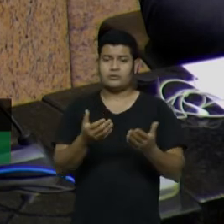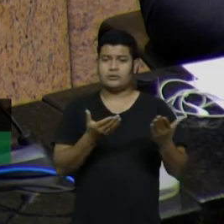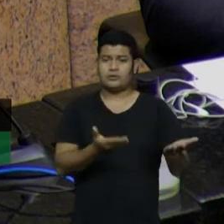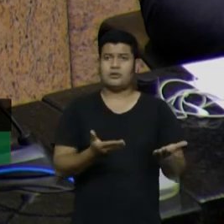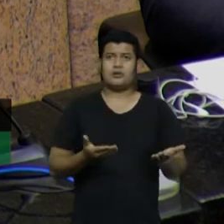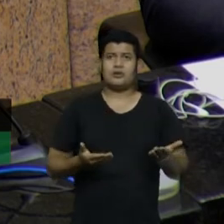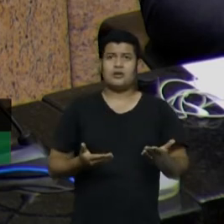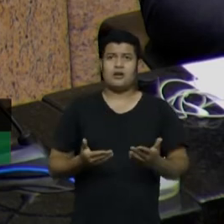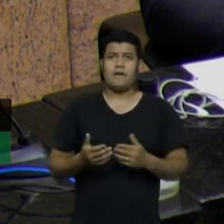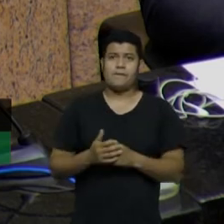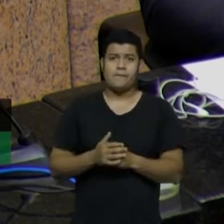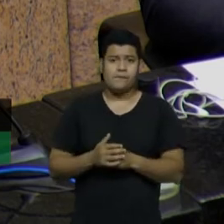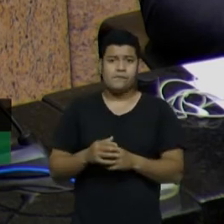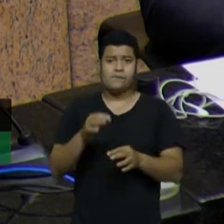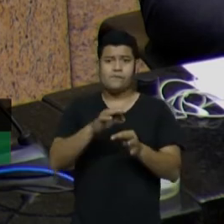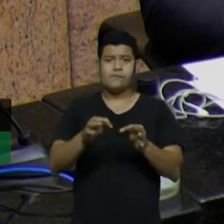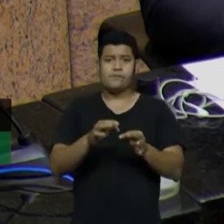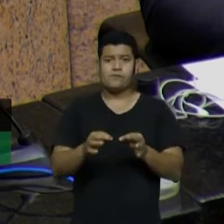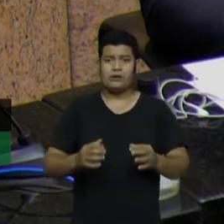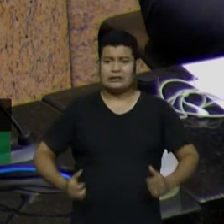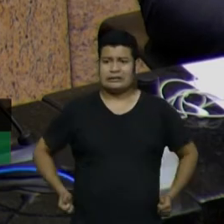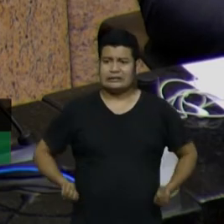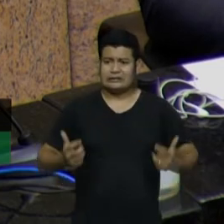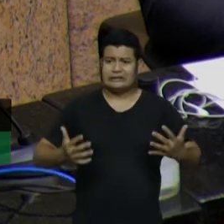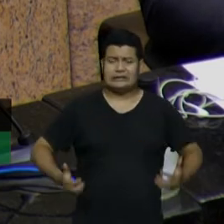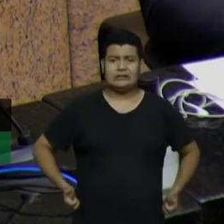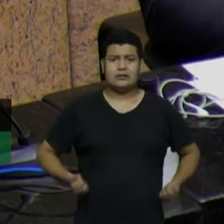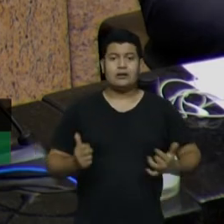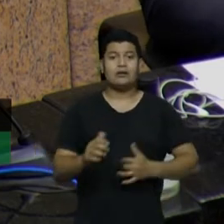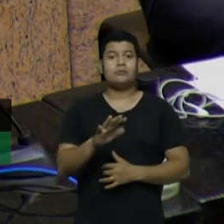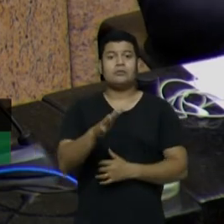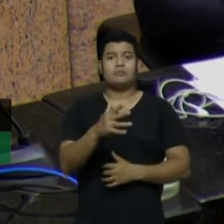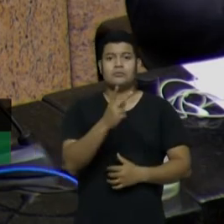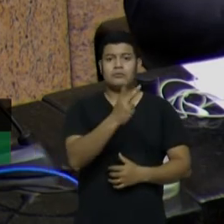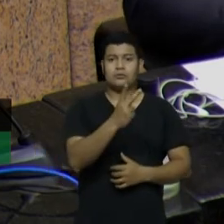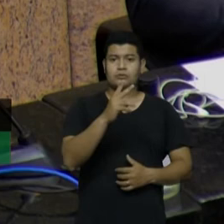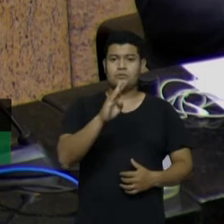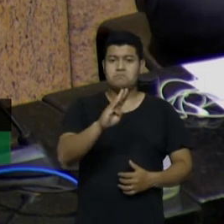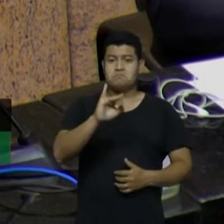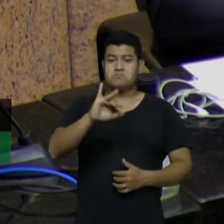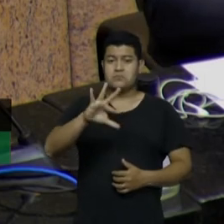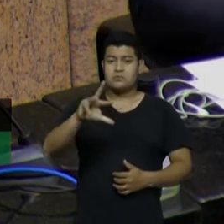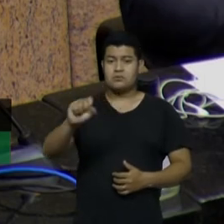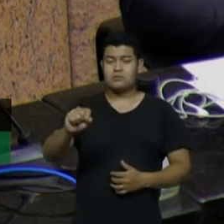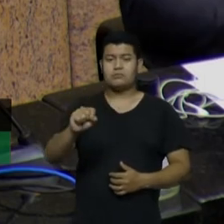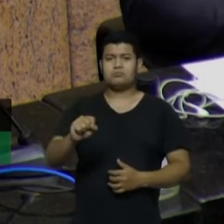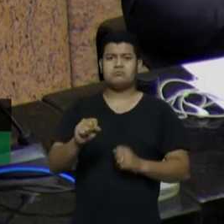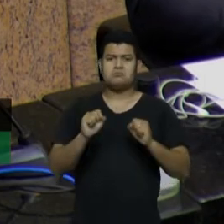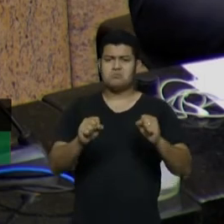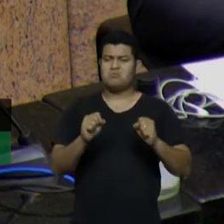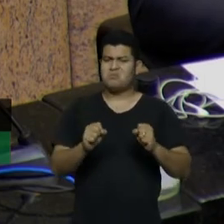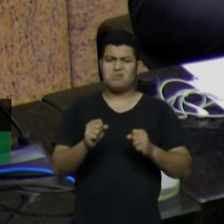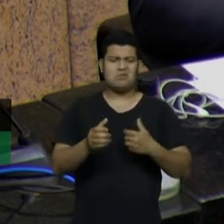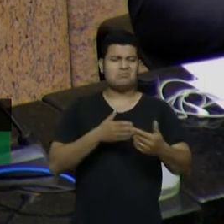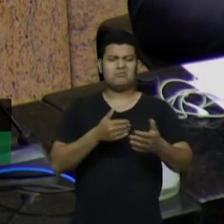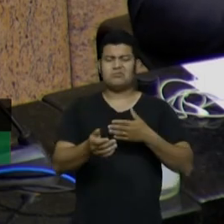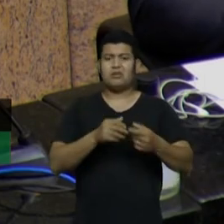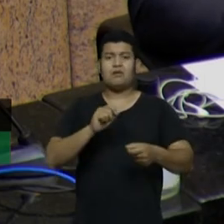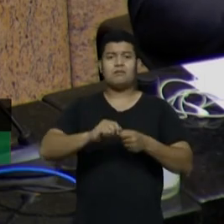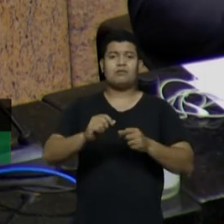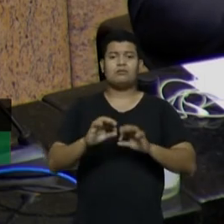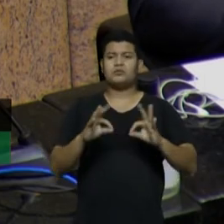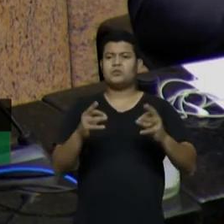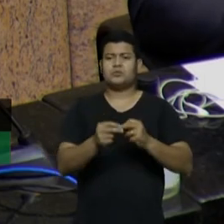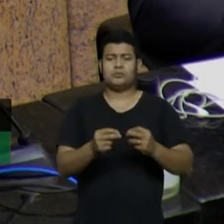uma instituição que custa 2 bi ao ano, e pode fazer o que quiser dessa instituição. Meu repúdio